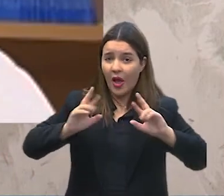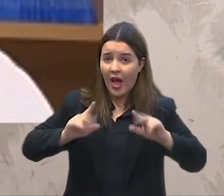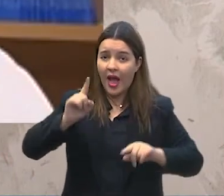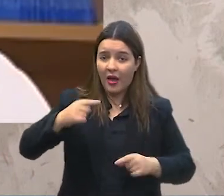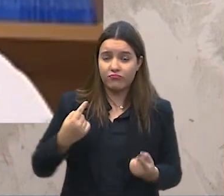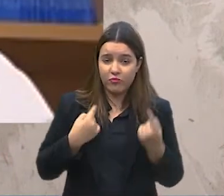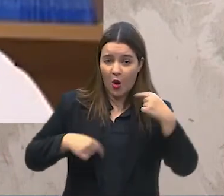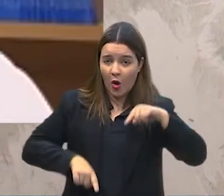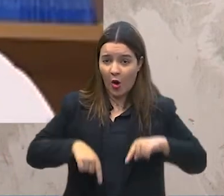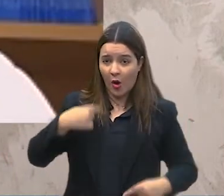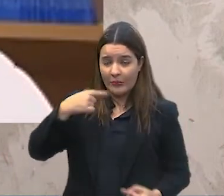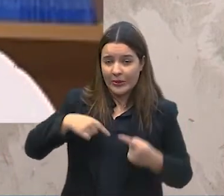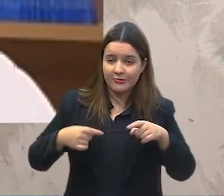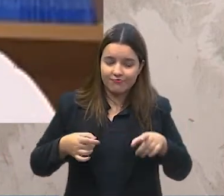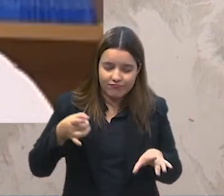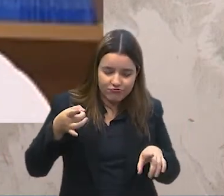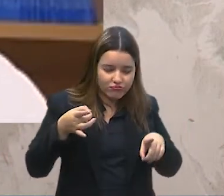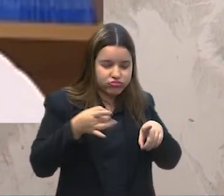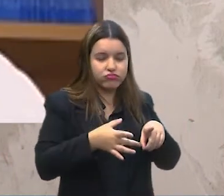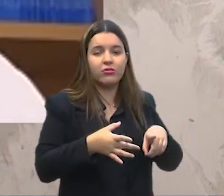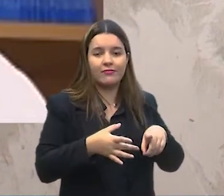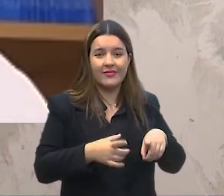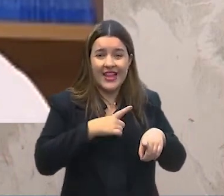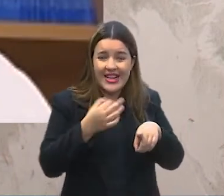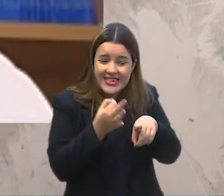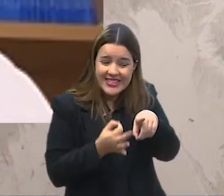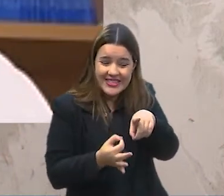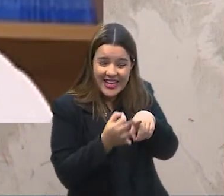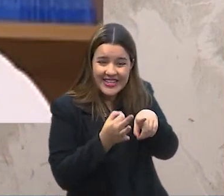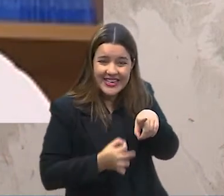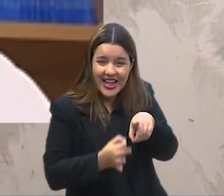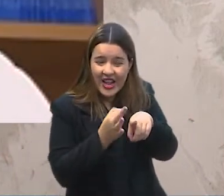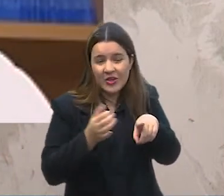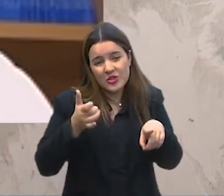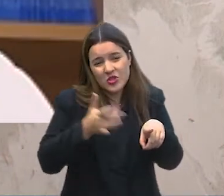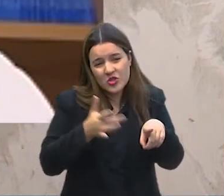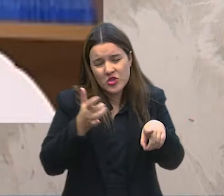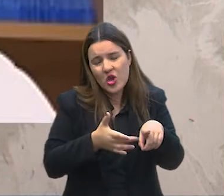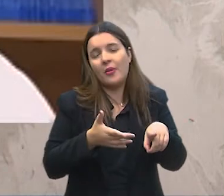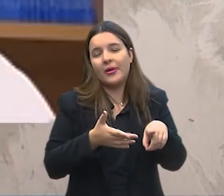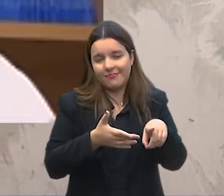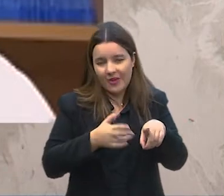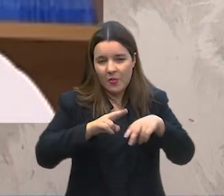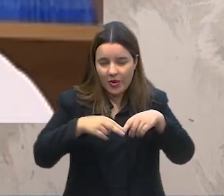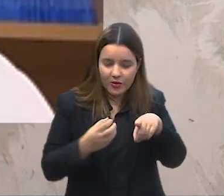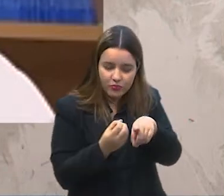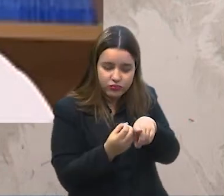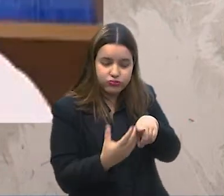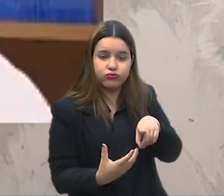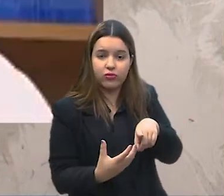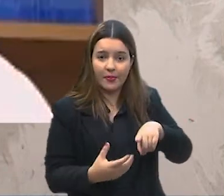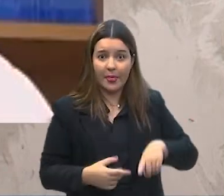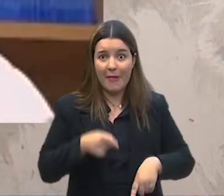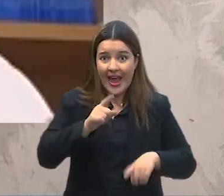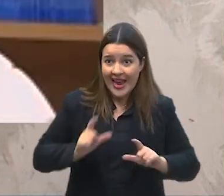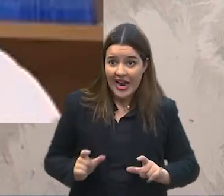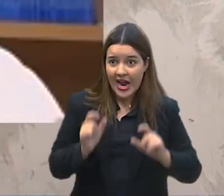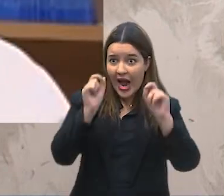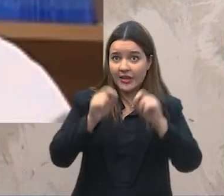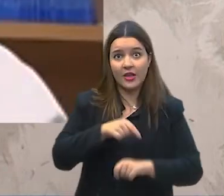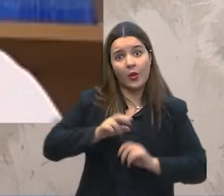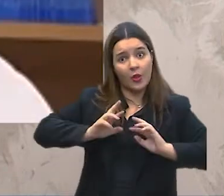ela aumentou a quantidade de células que tem nela e fica com essa hiperplasia. Tá?